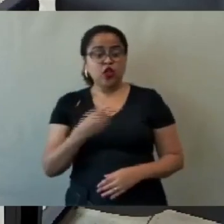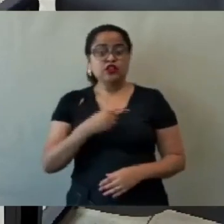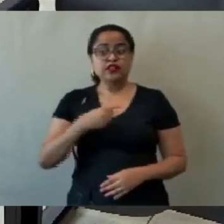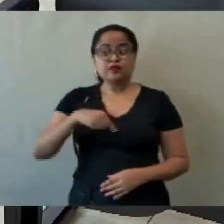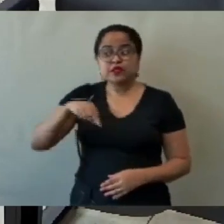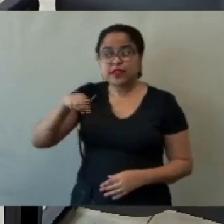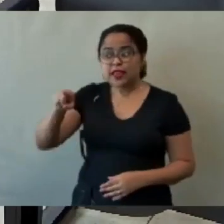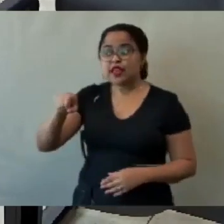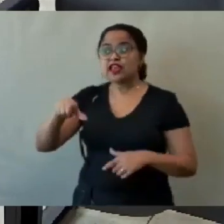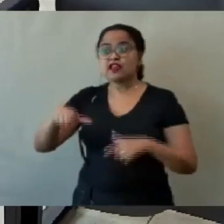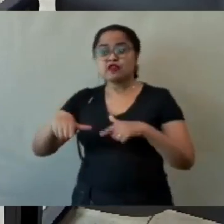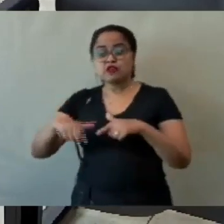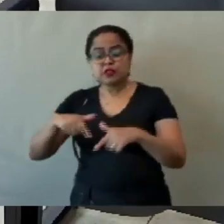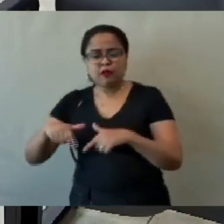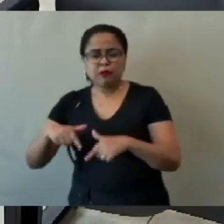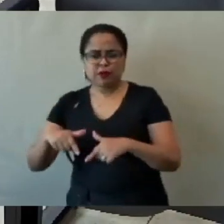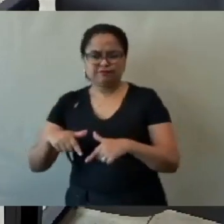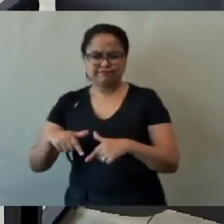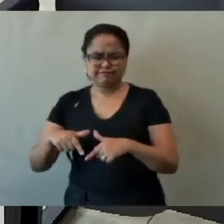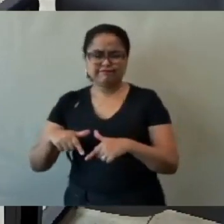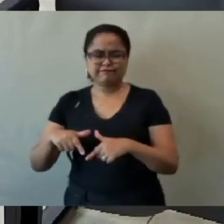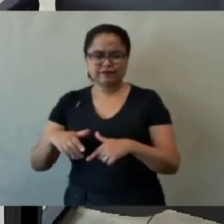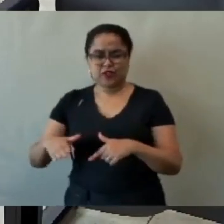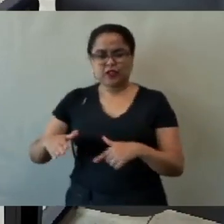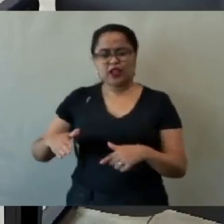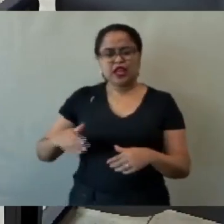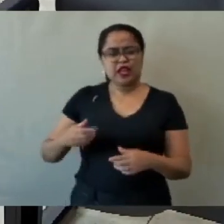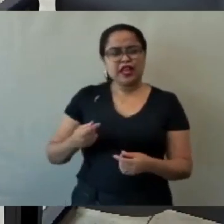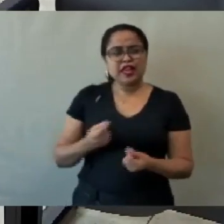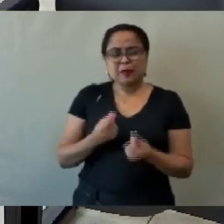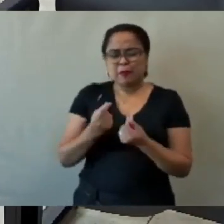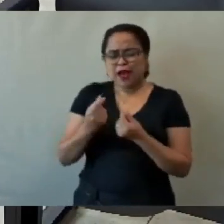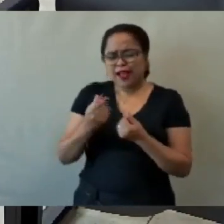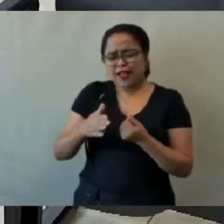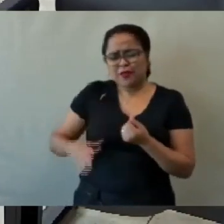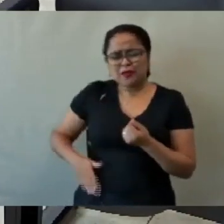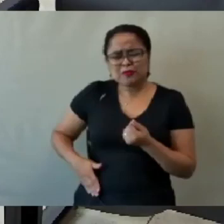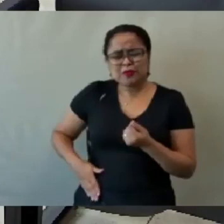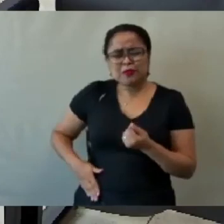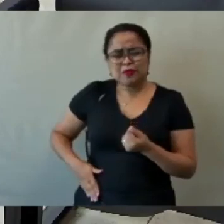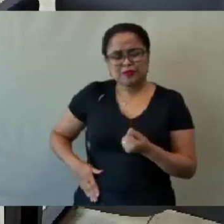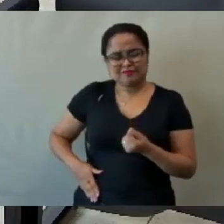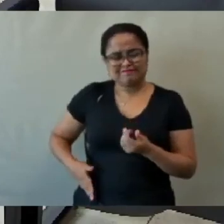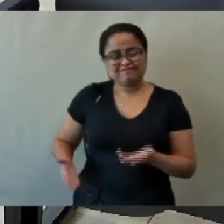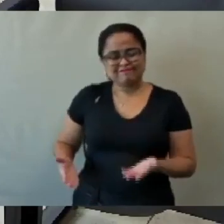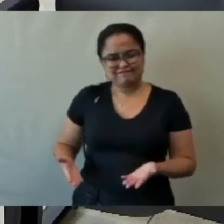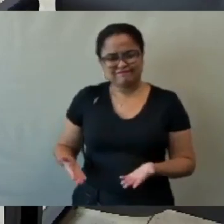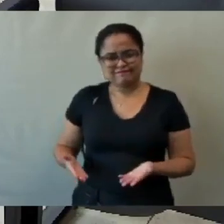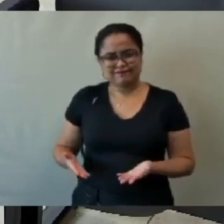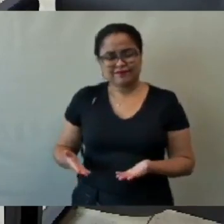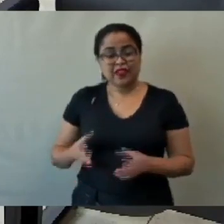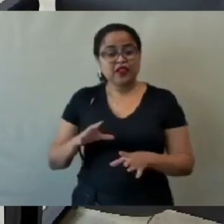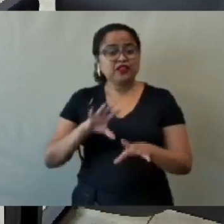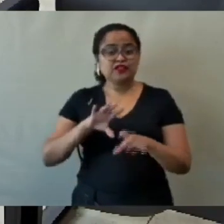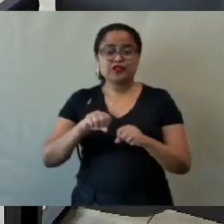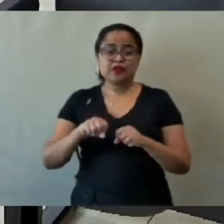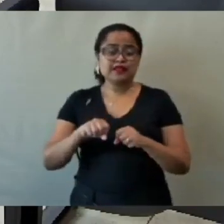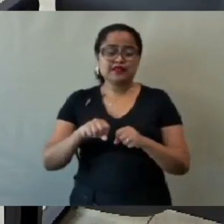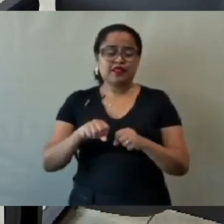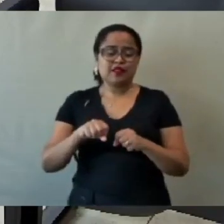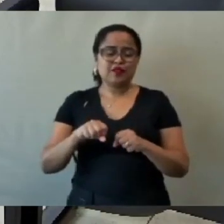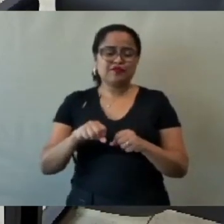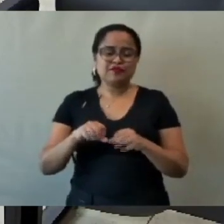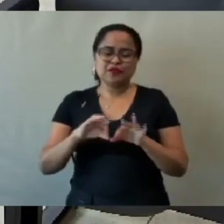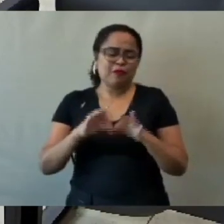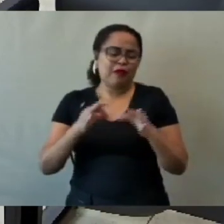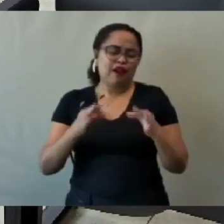próprio bolso. E não, infelizmente, a nossa remuneração não é adequada. Aí, aonde a gente